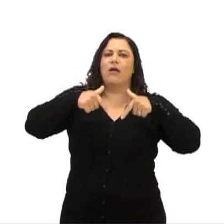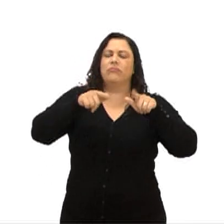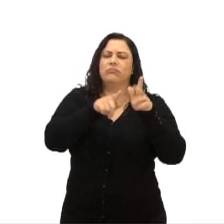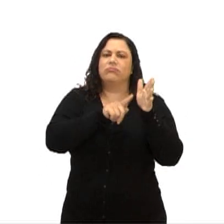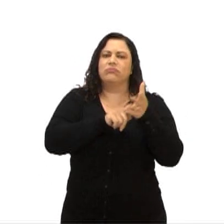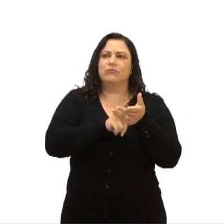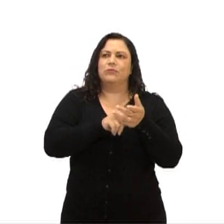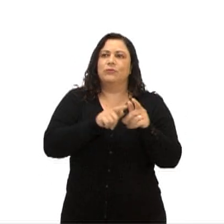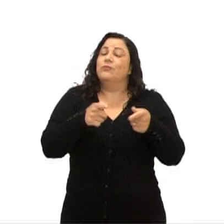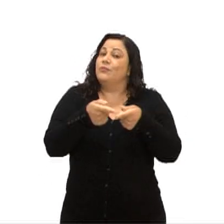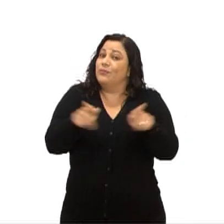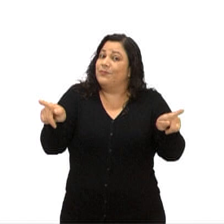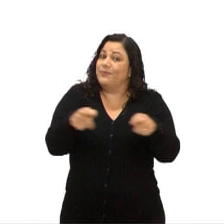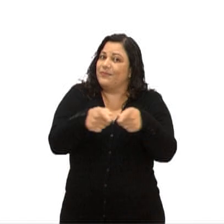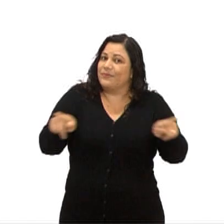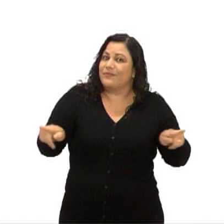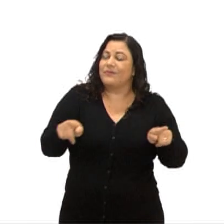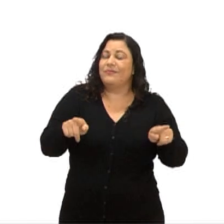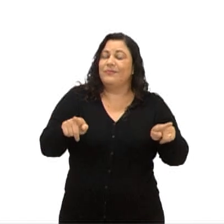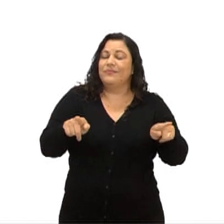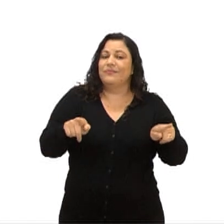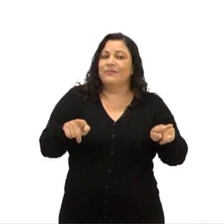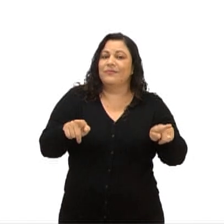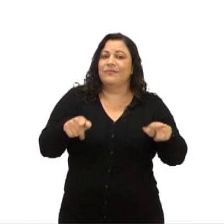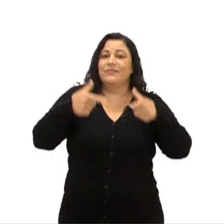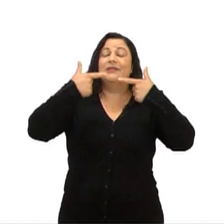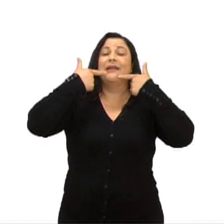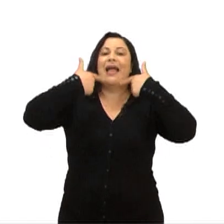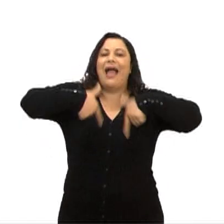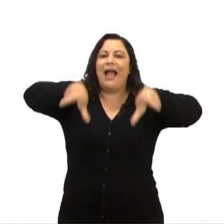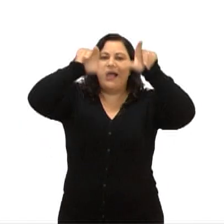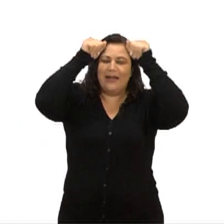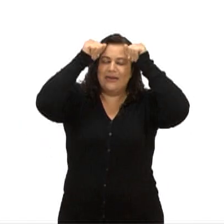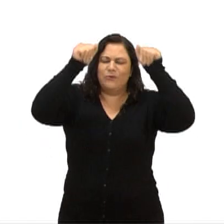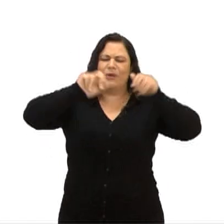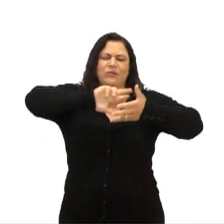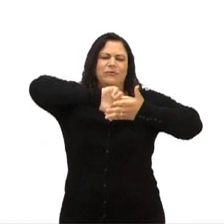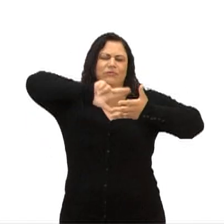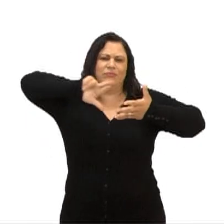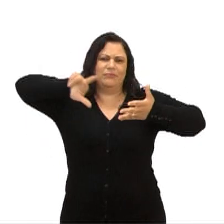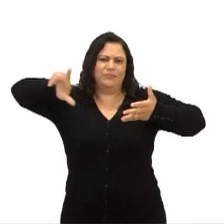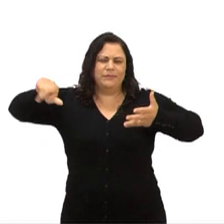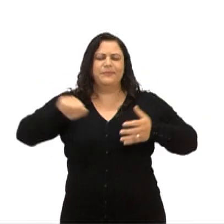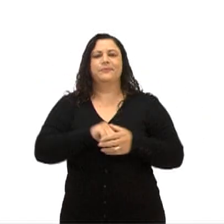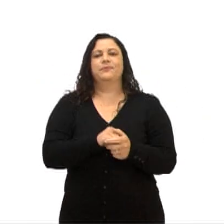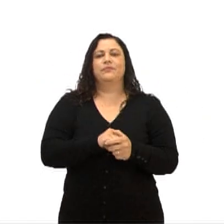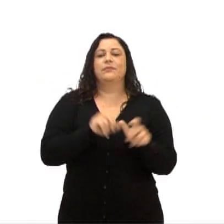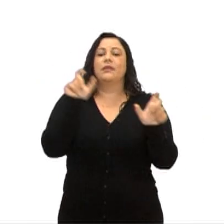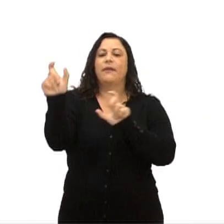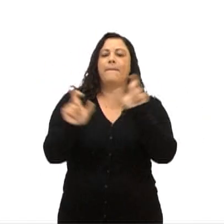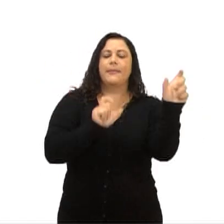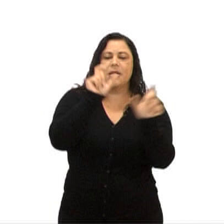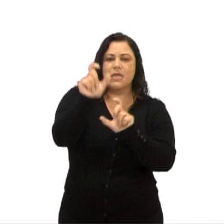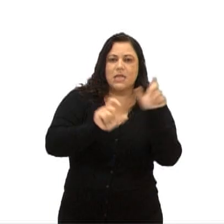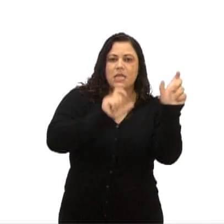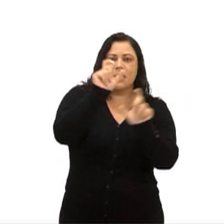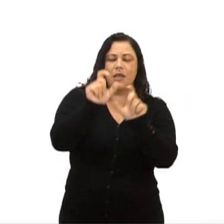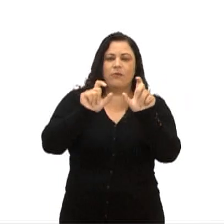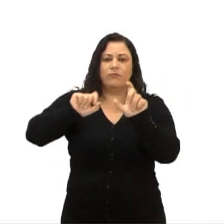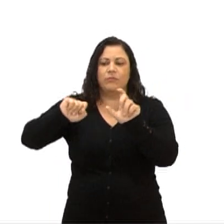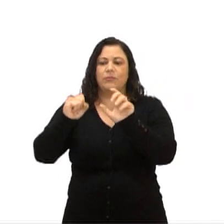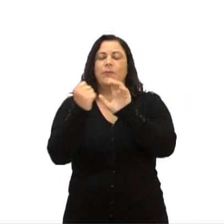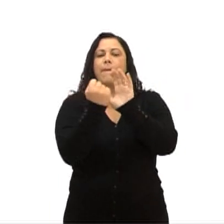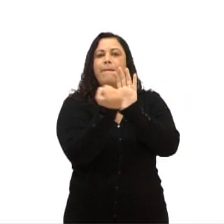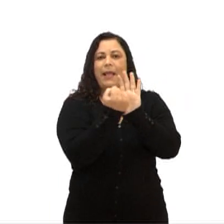Bechara, diz o seguinte a respeito da linguagem. A linguagem é qualquer sistema de signos simbólicos empregados